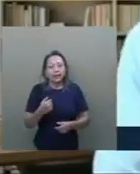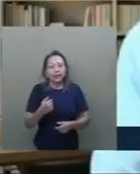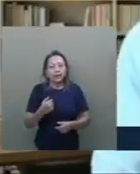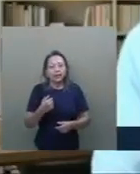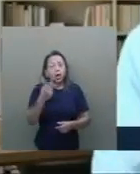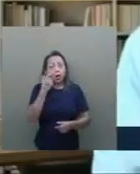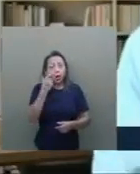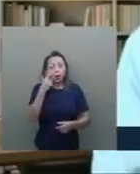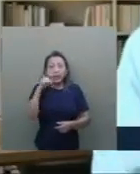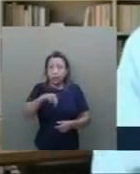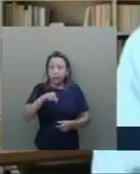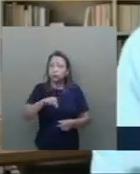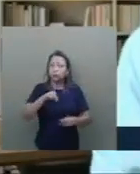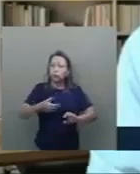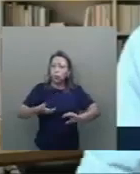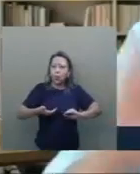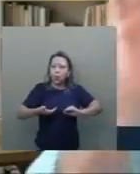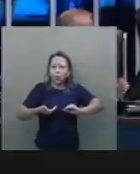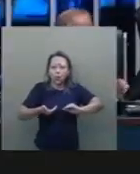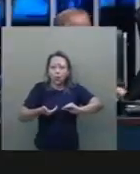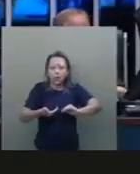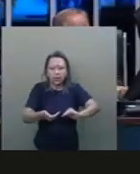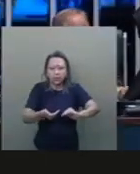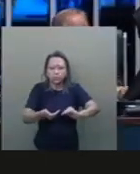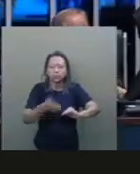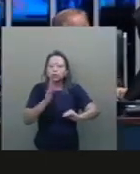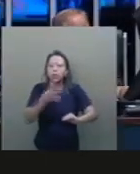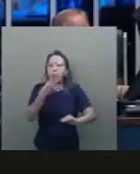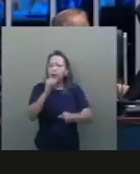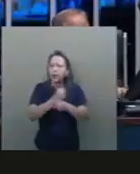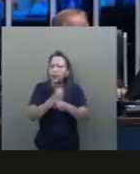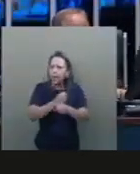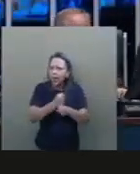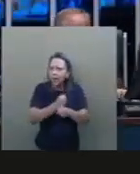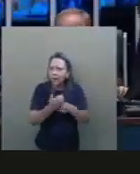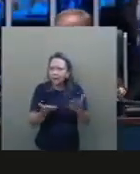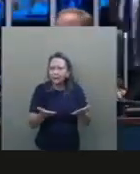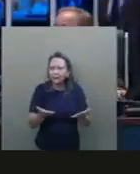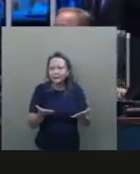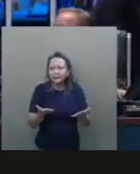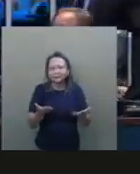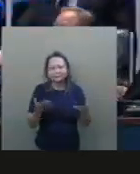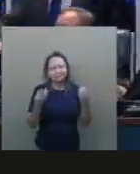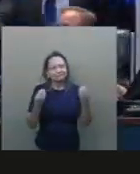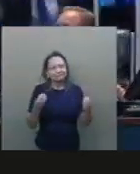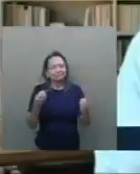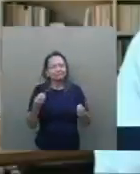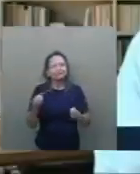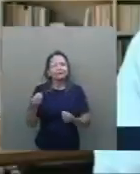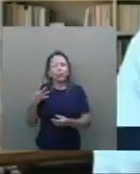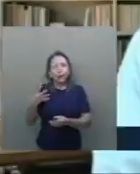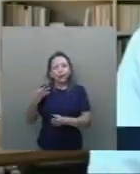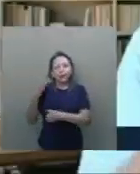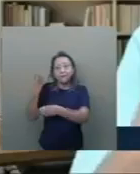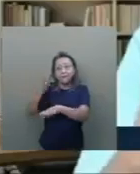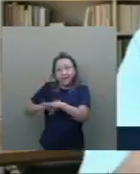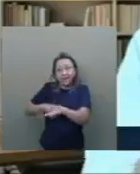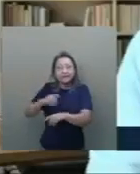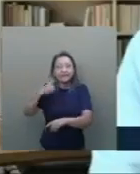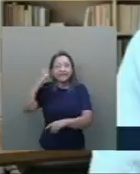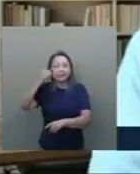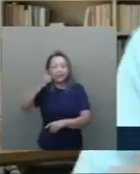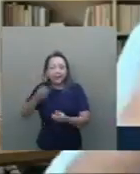eu estou no Congresso, vou para 40 anos, né? 4 mandatos de deputado federal e 3